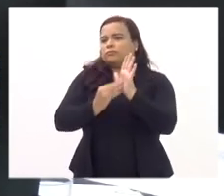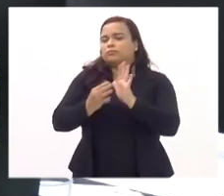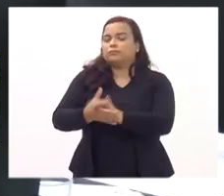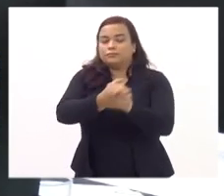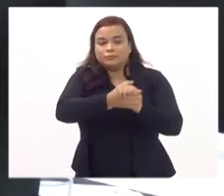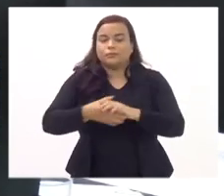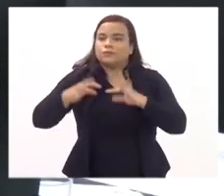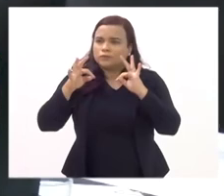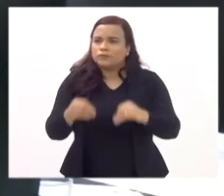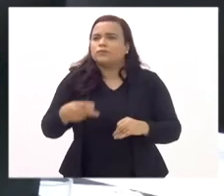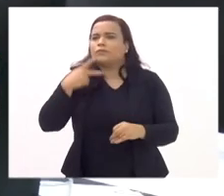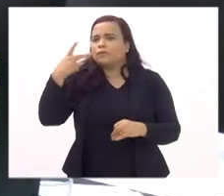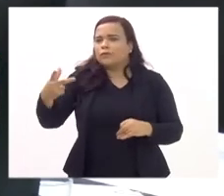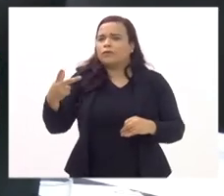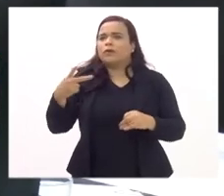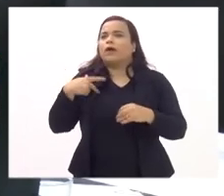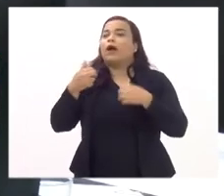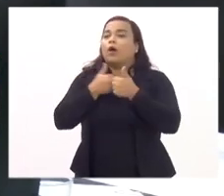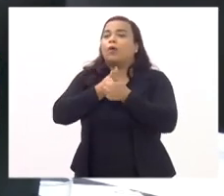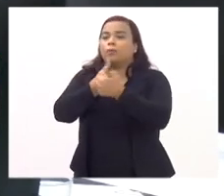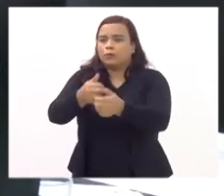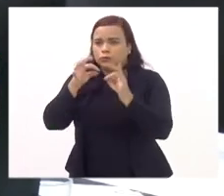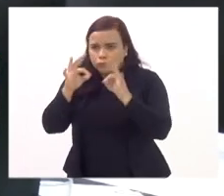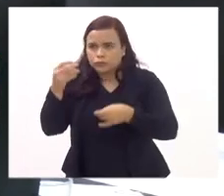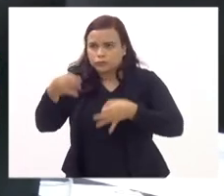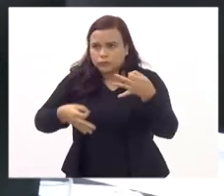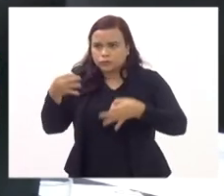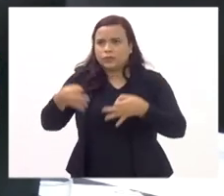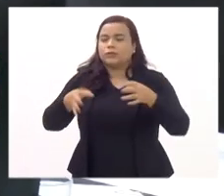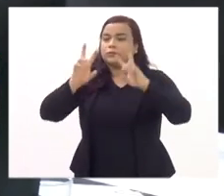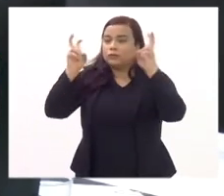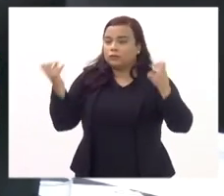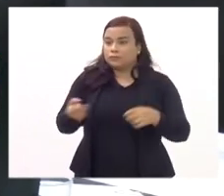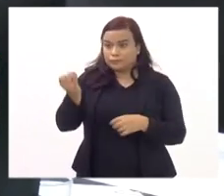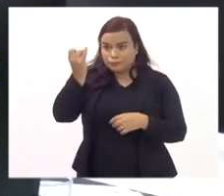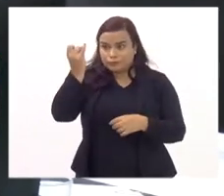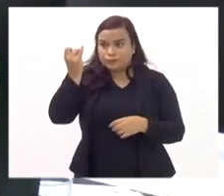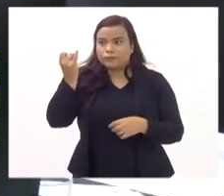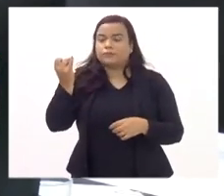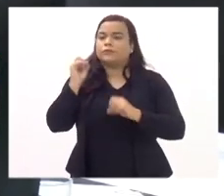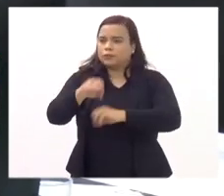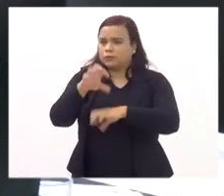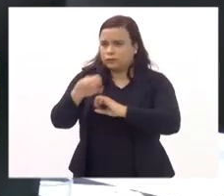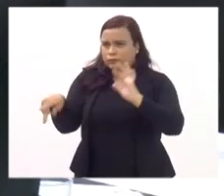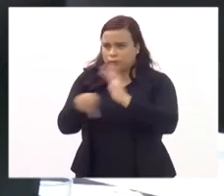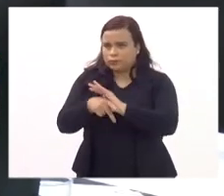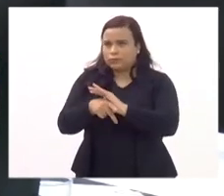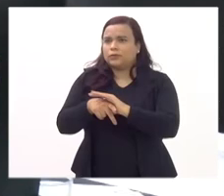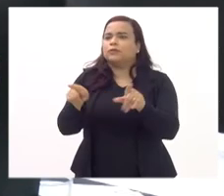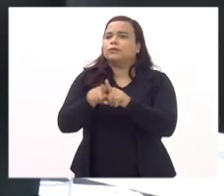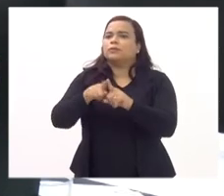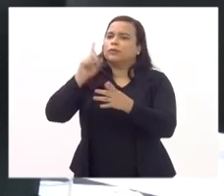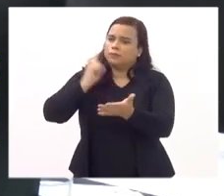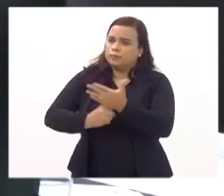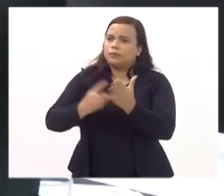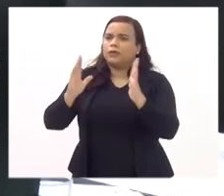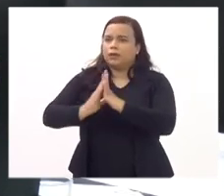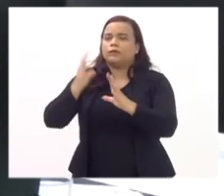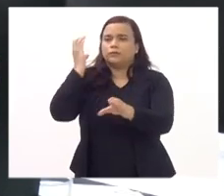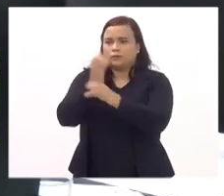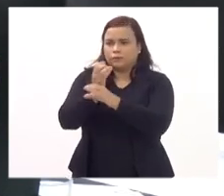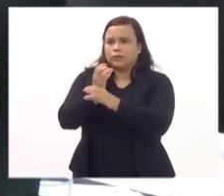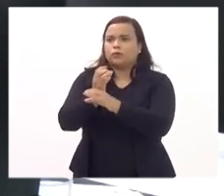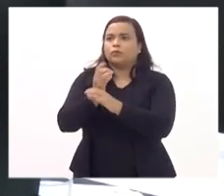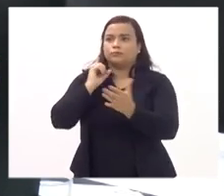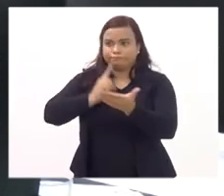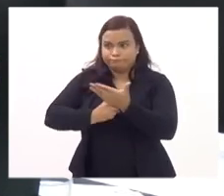presentes, disse que acompanhou toda a audiência, que esse é um tema muito importante para além da educação, e que se comprometeu, em nome da Casa Civil,